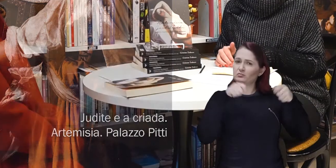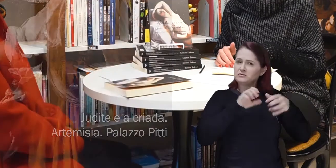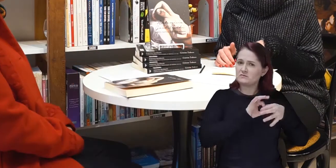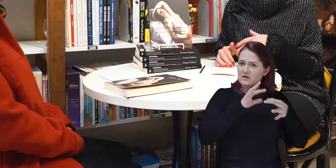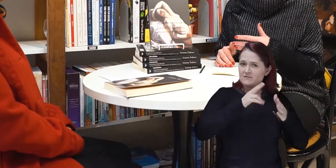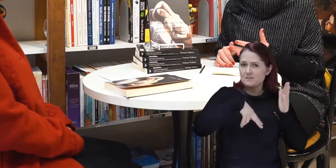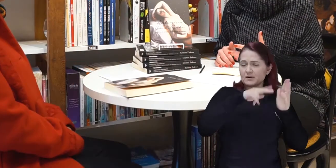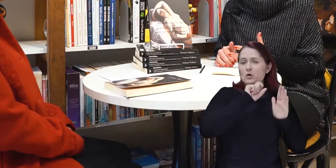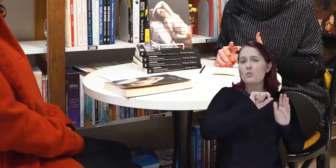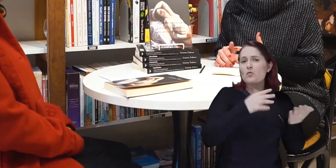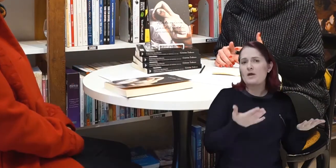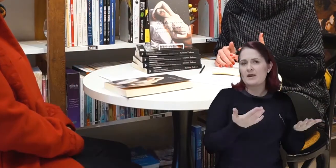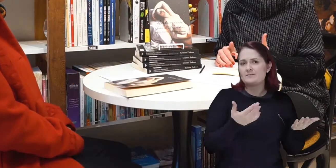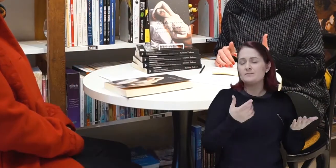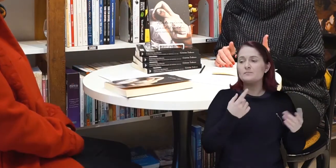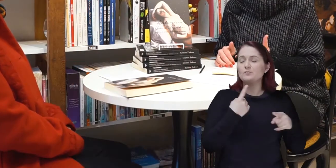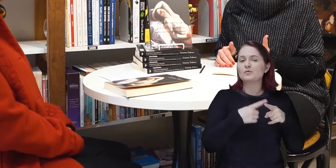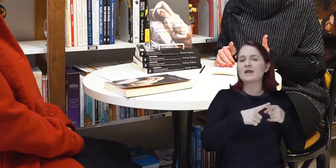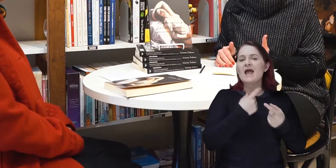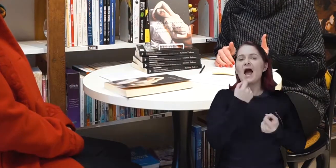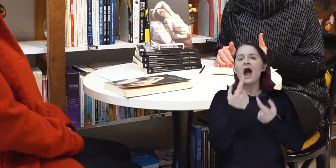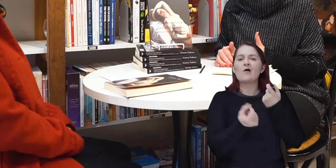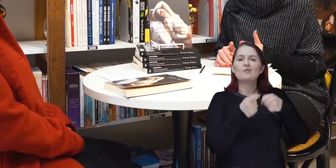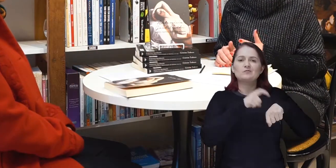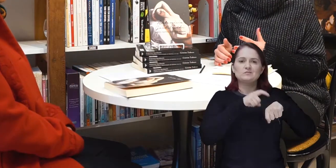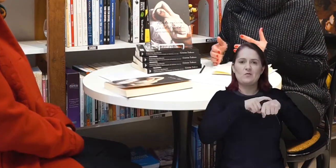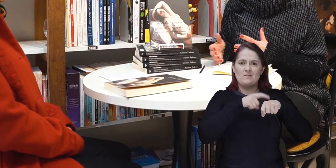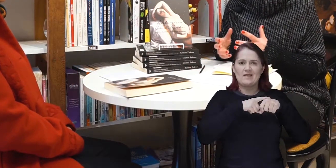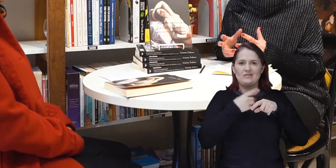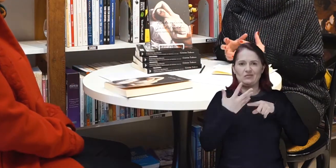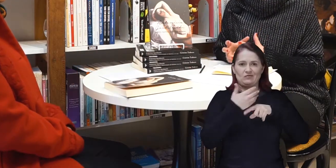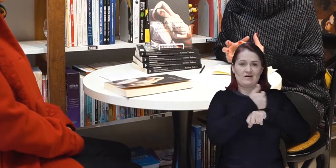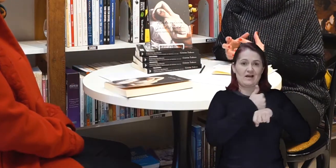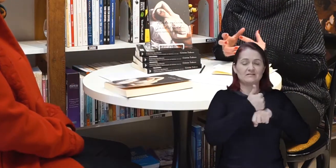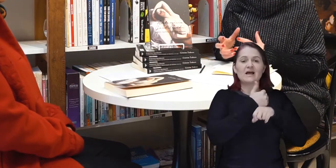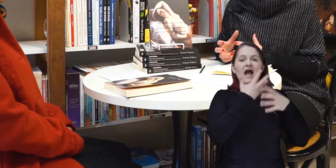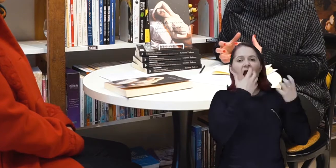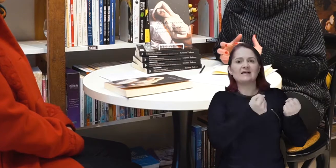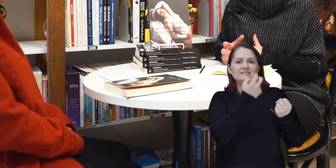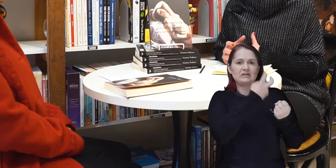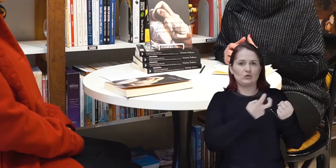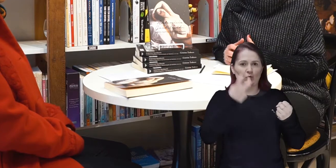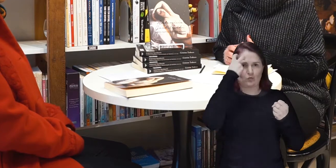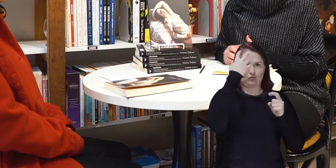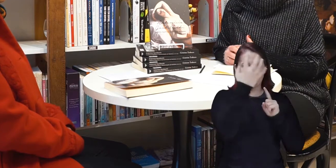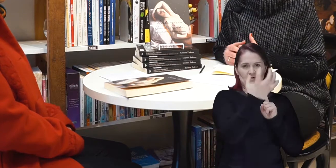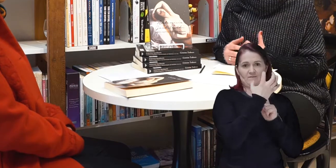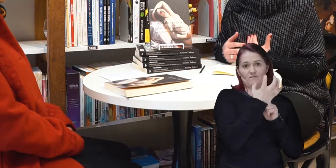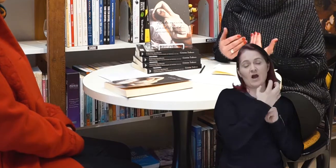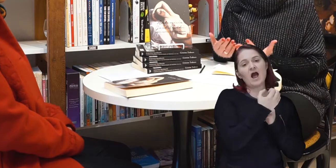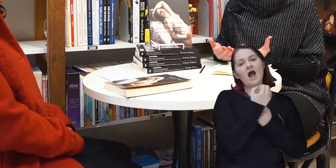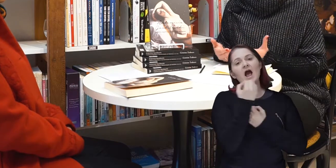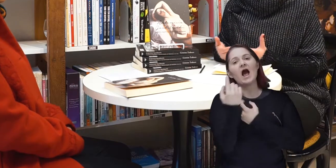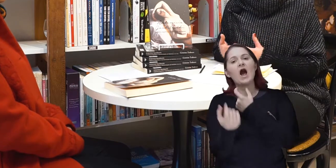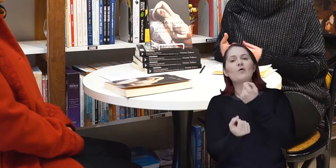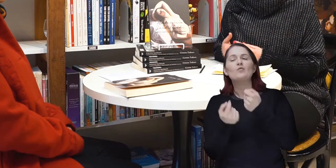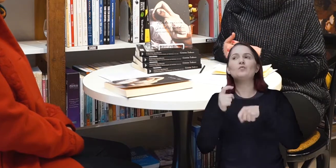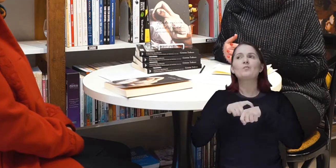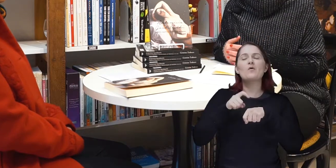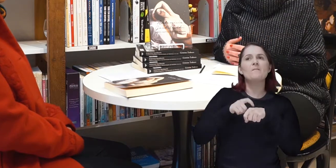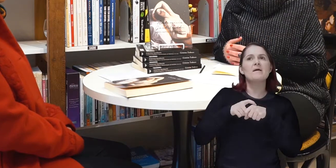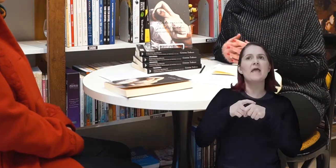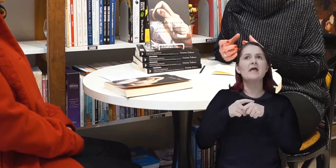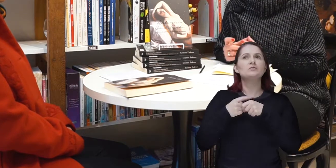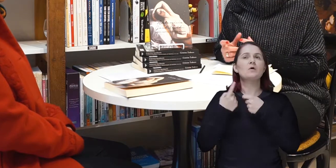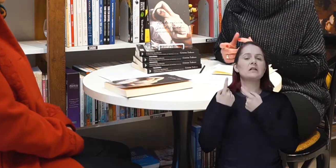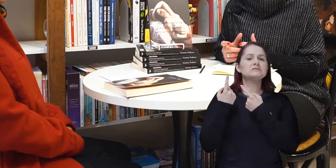refere aos temas que as mulheres podiam pintar. Então ela ora confrontou, ora dialogou com a cultura da época em que